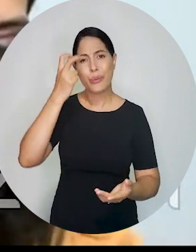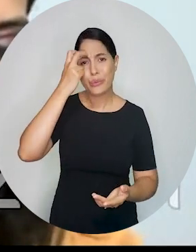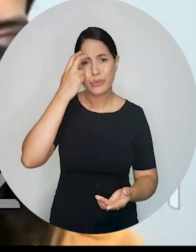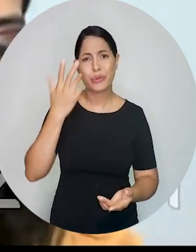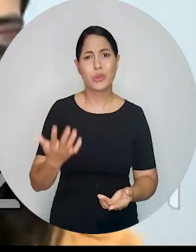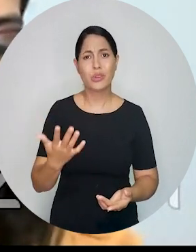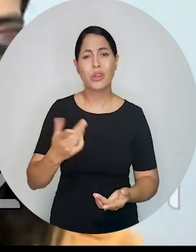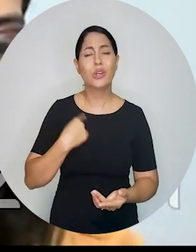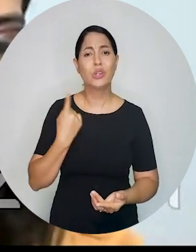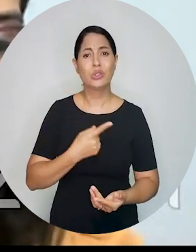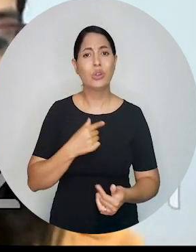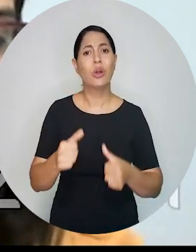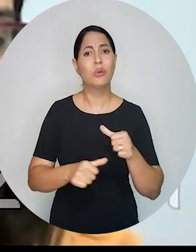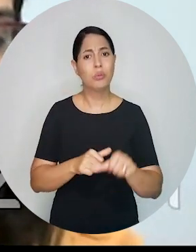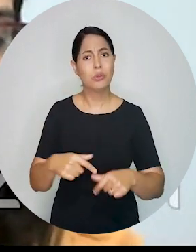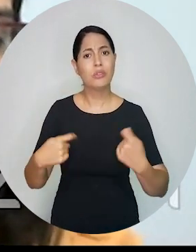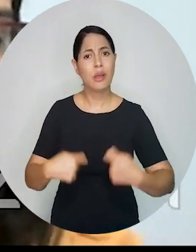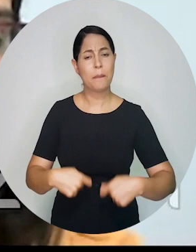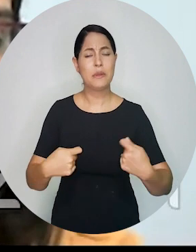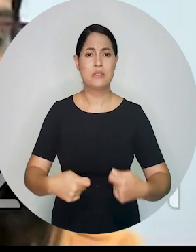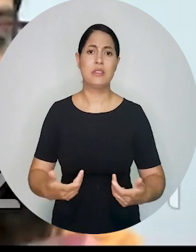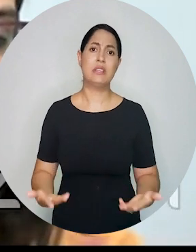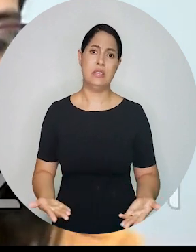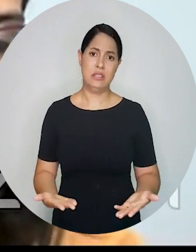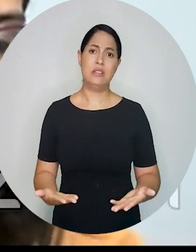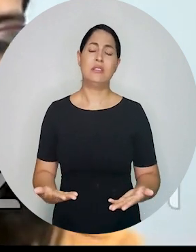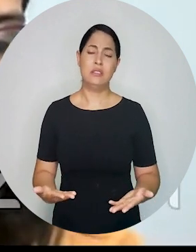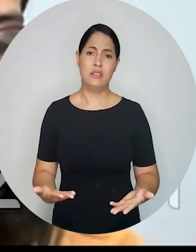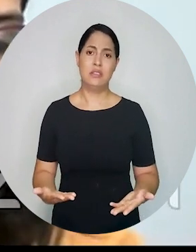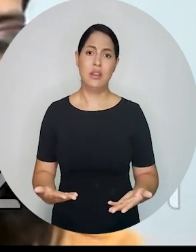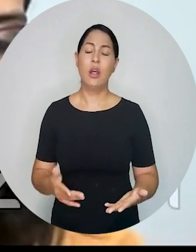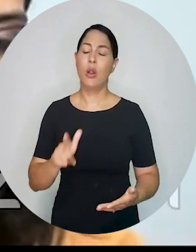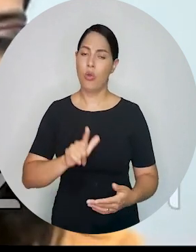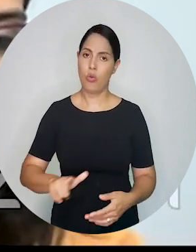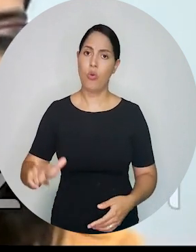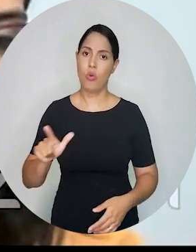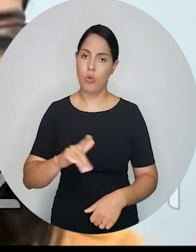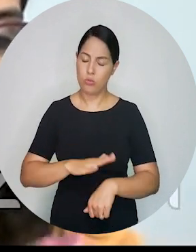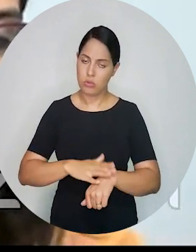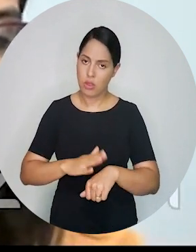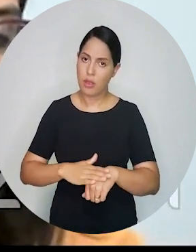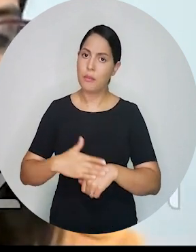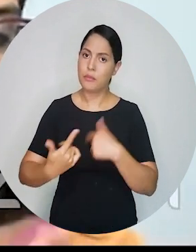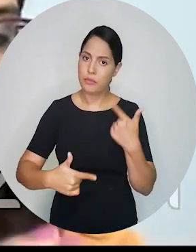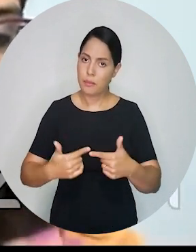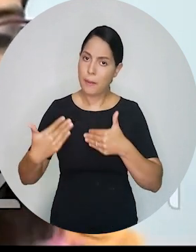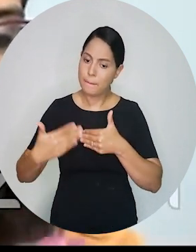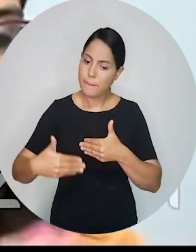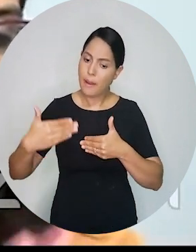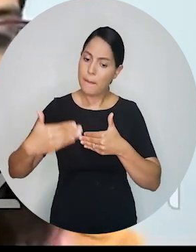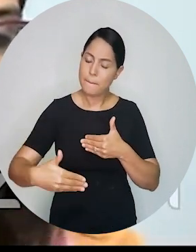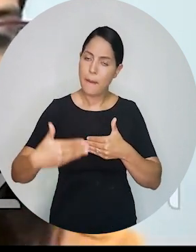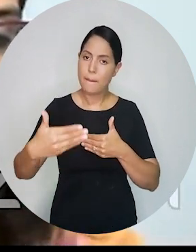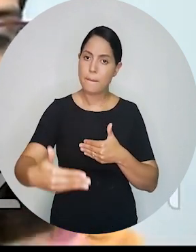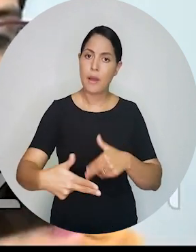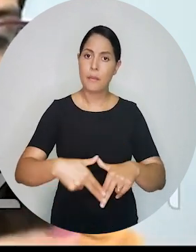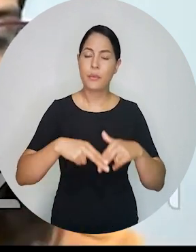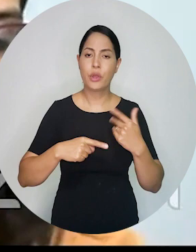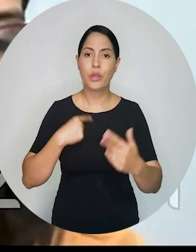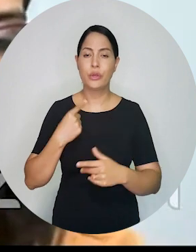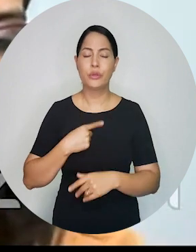tem que mudar um pouco do que a gente fala. Com o tempo, com esse trabalho da gente ir de setor em